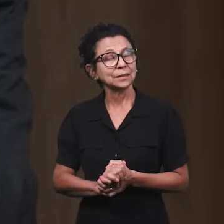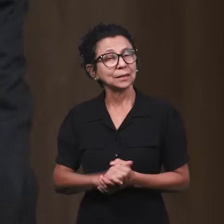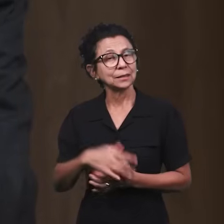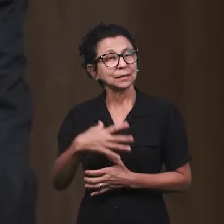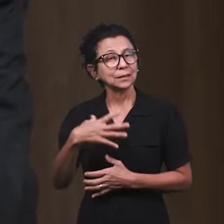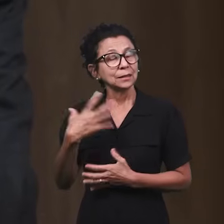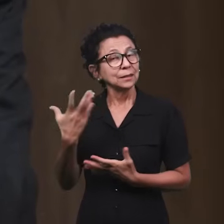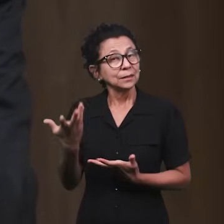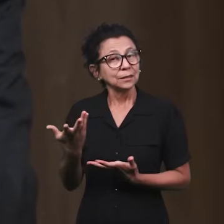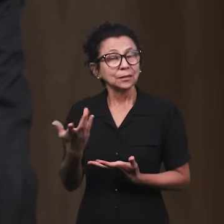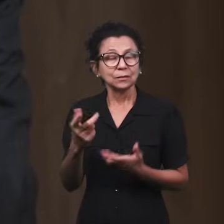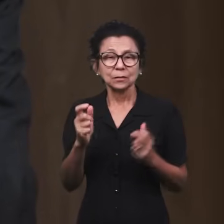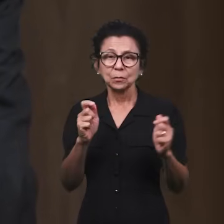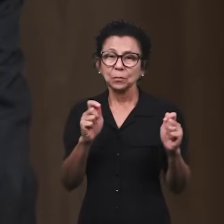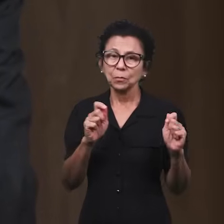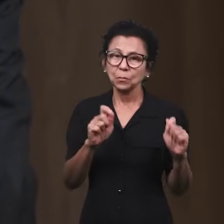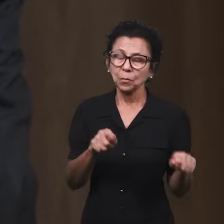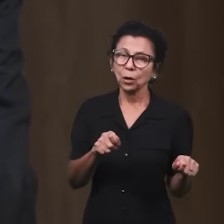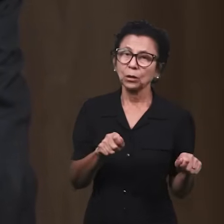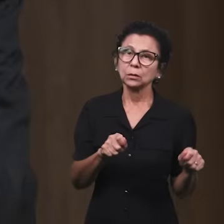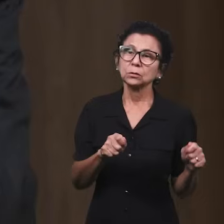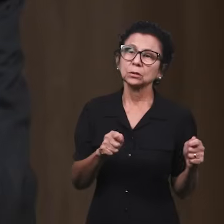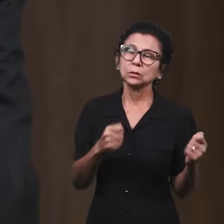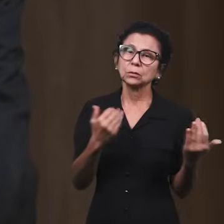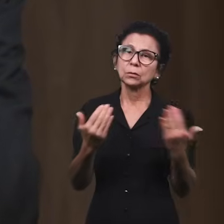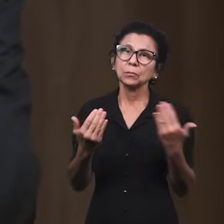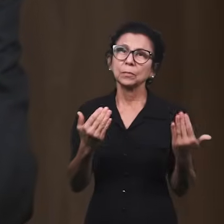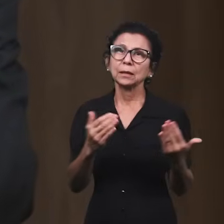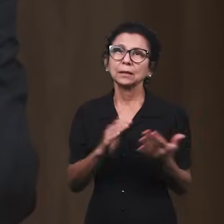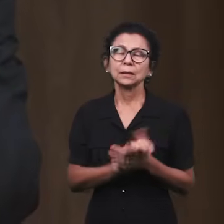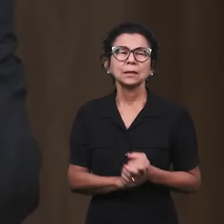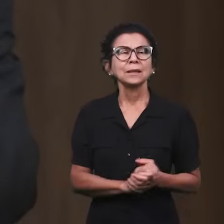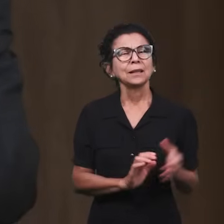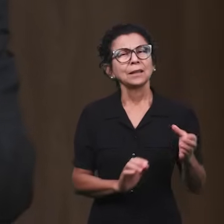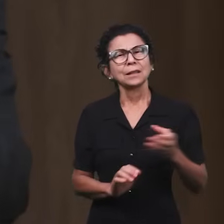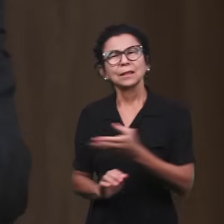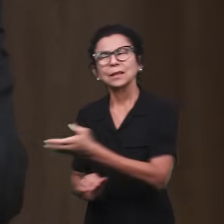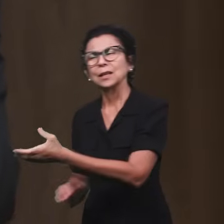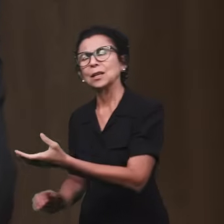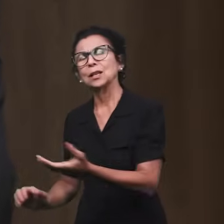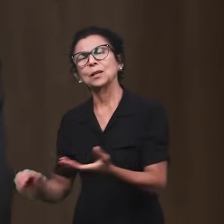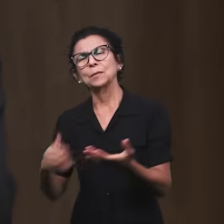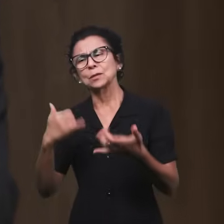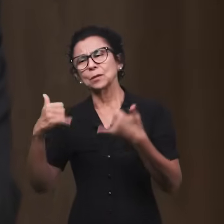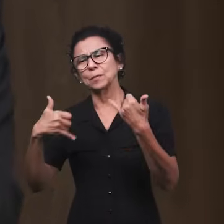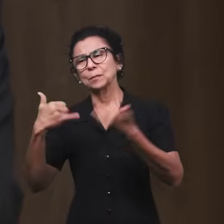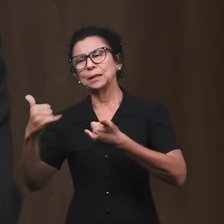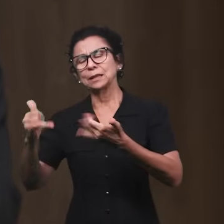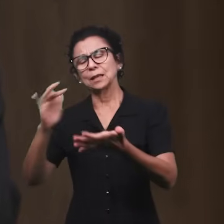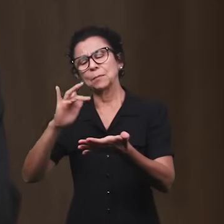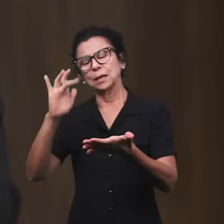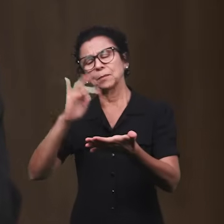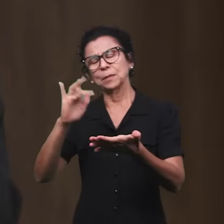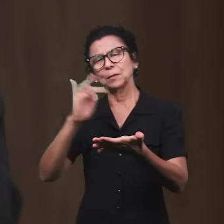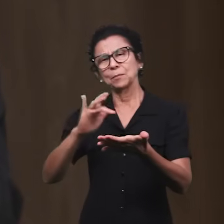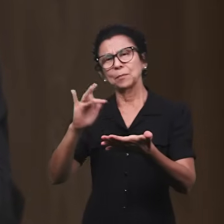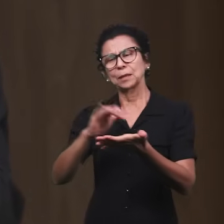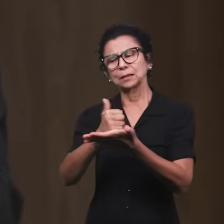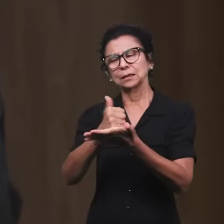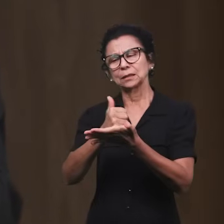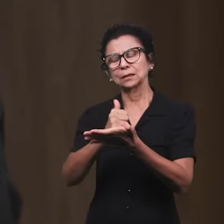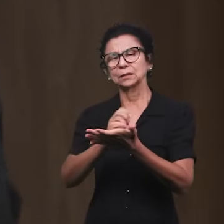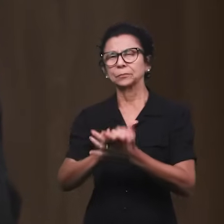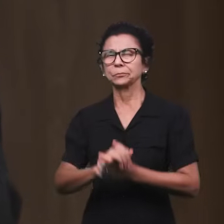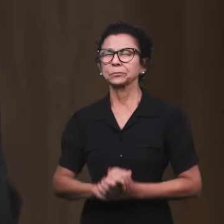sim. Ah, mas está dando para brincar, está dando para se divertir, está dando, mas você vai colocar